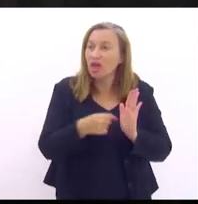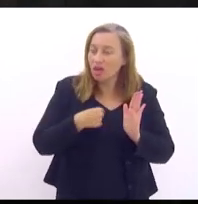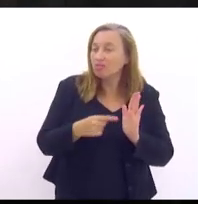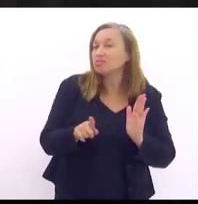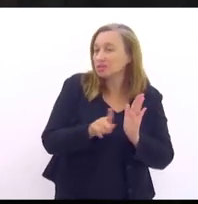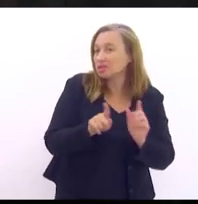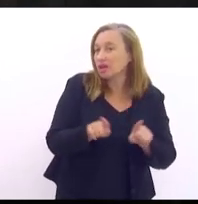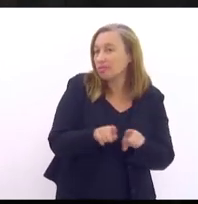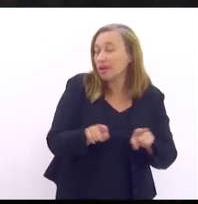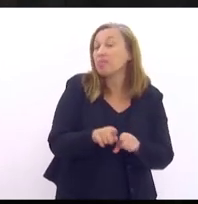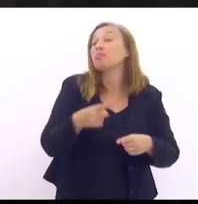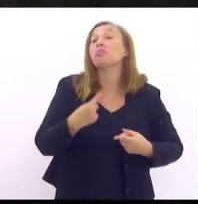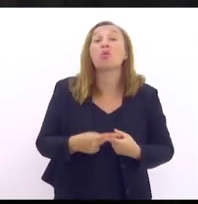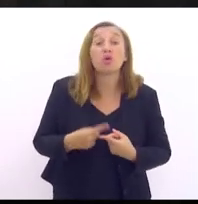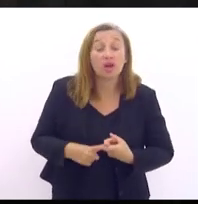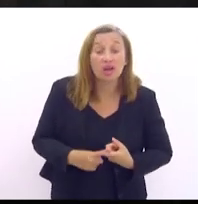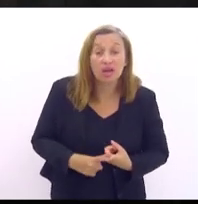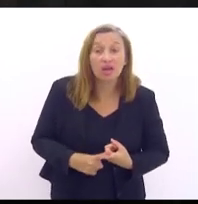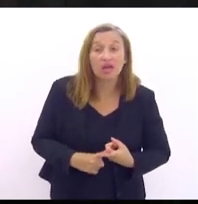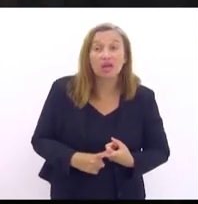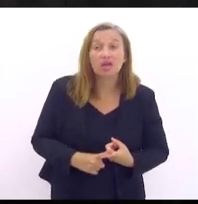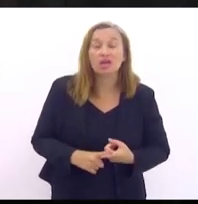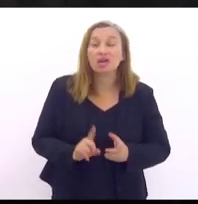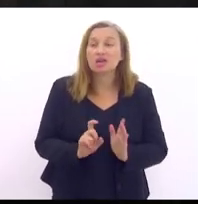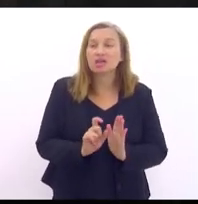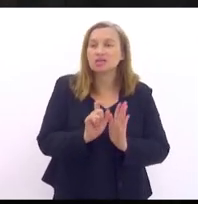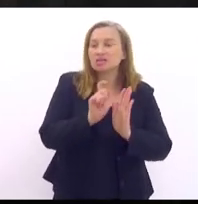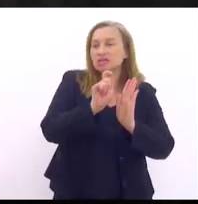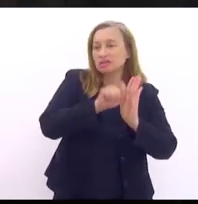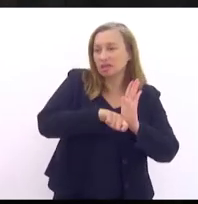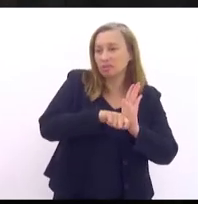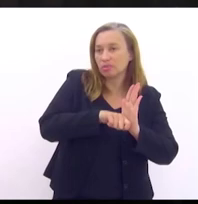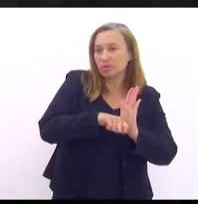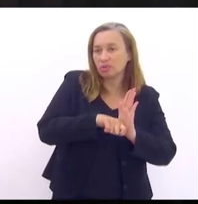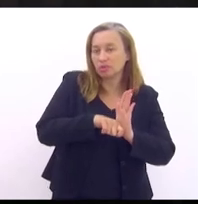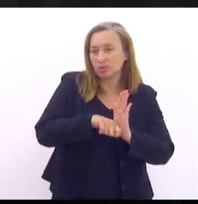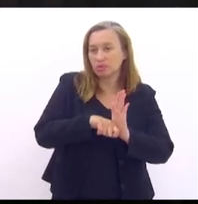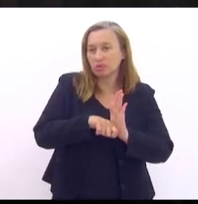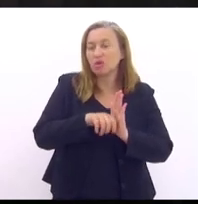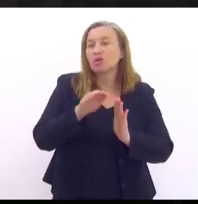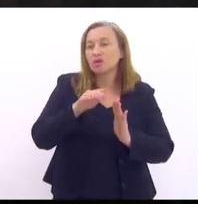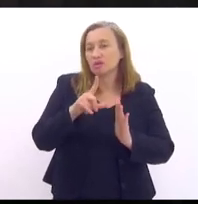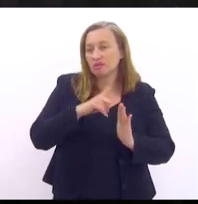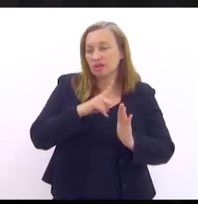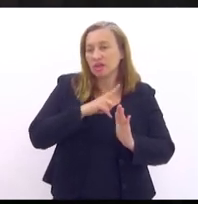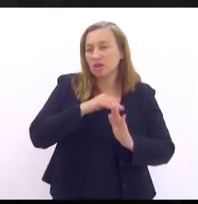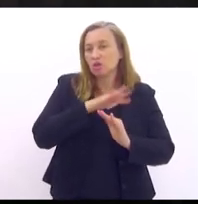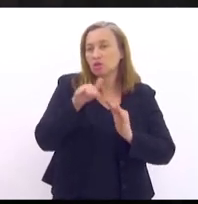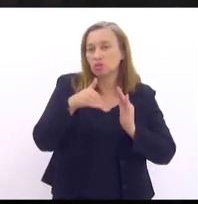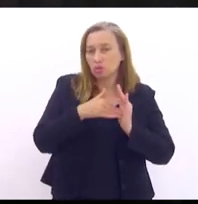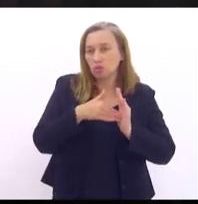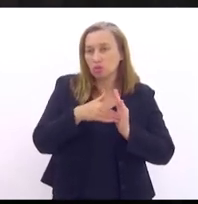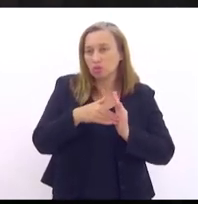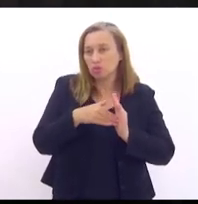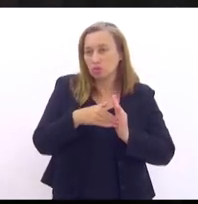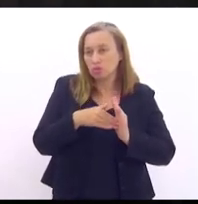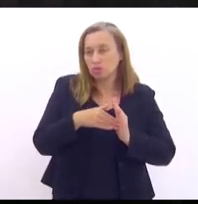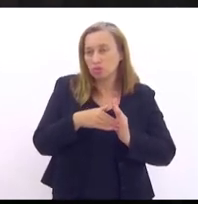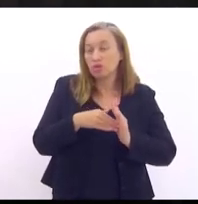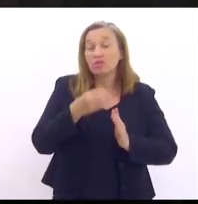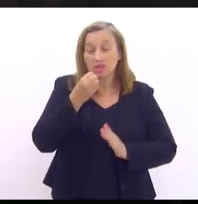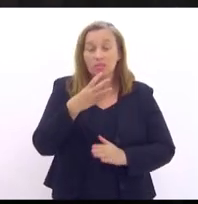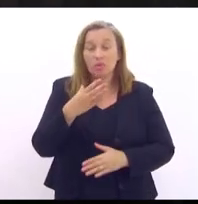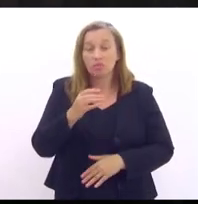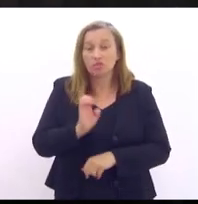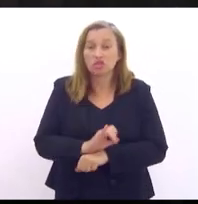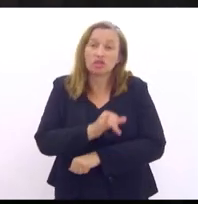quero. Por quê? Porque vai tributar todo mundo no destino, e é bom para o meu estado do